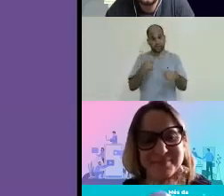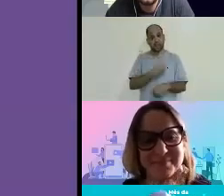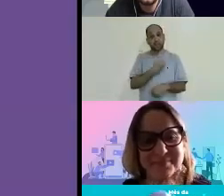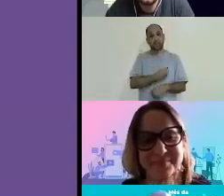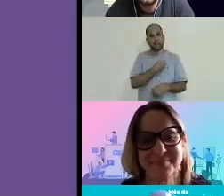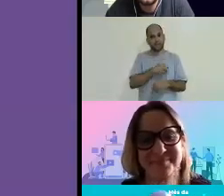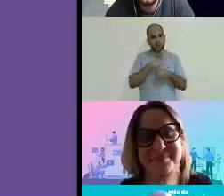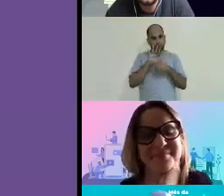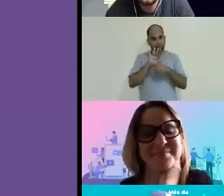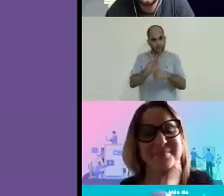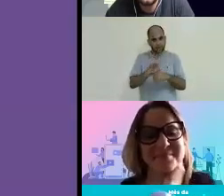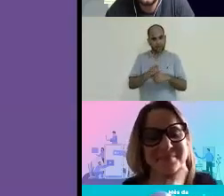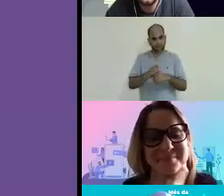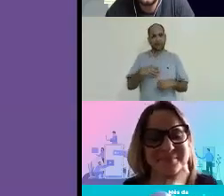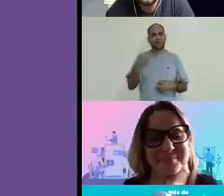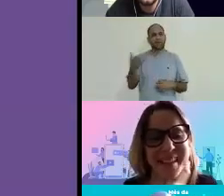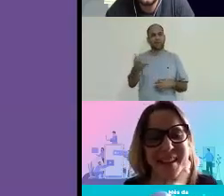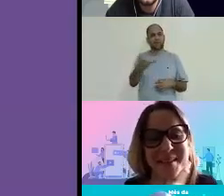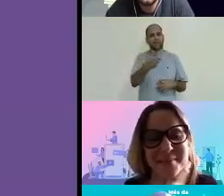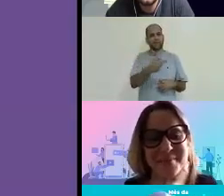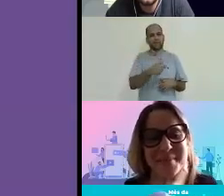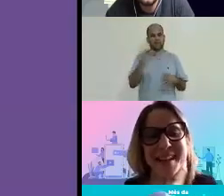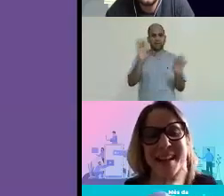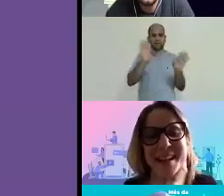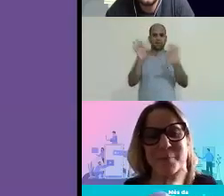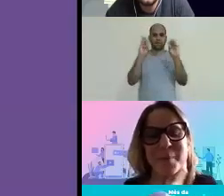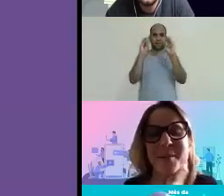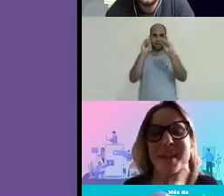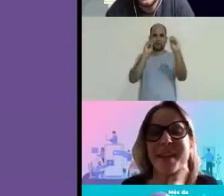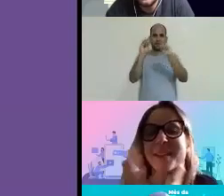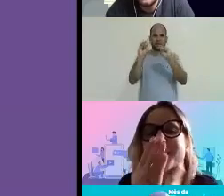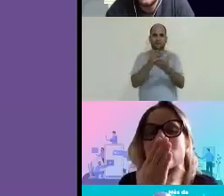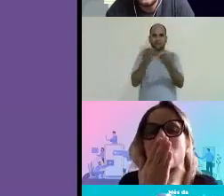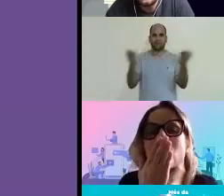contribuindo. Muito bacana. Beijão, pessoal.